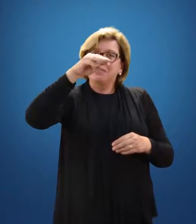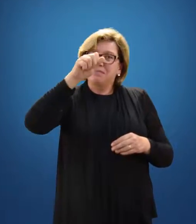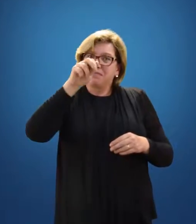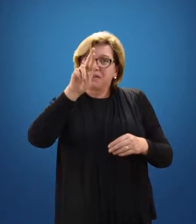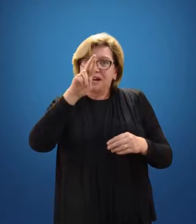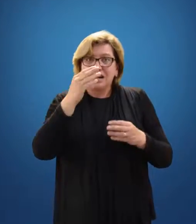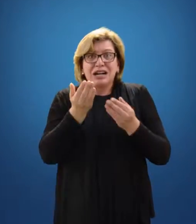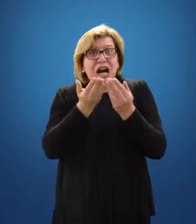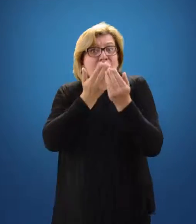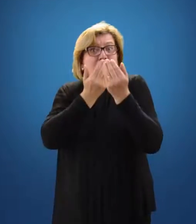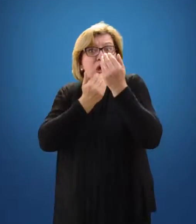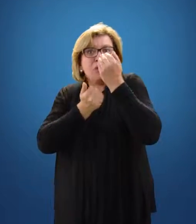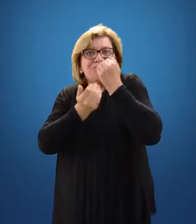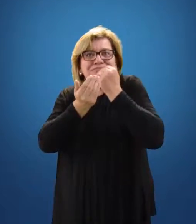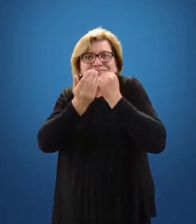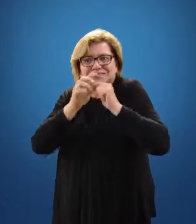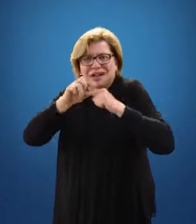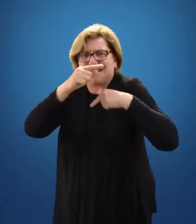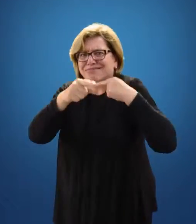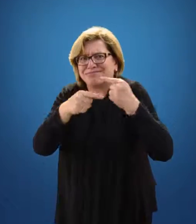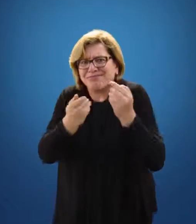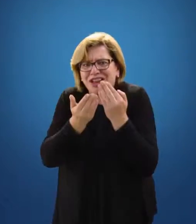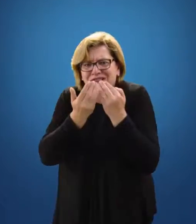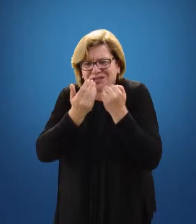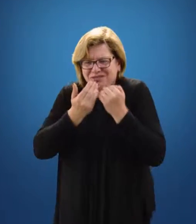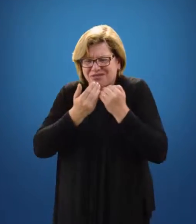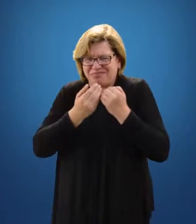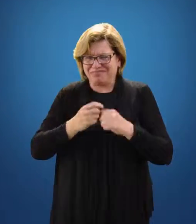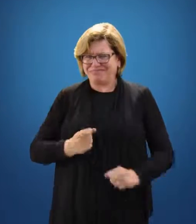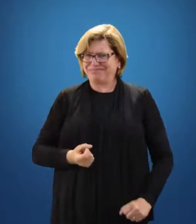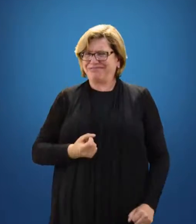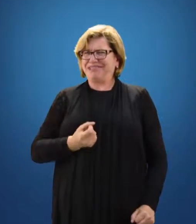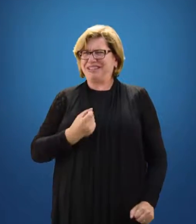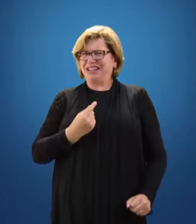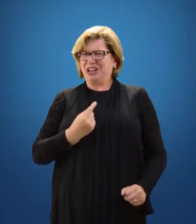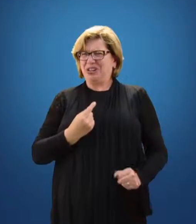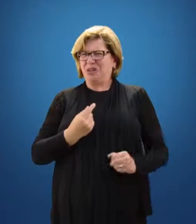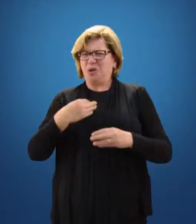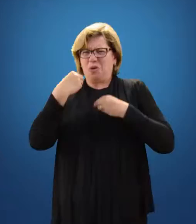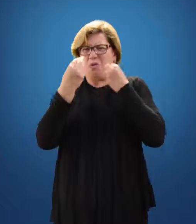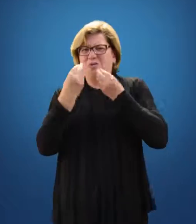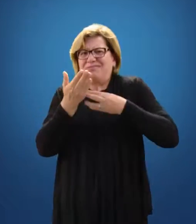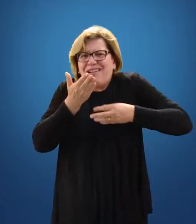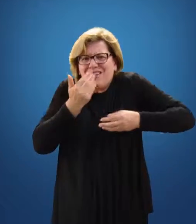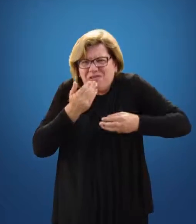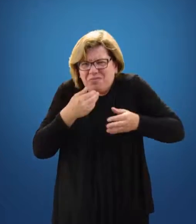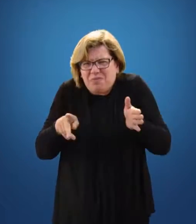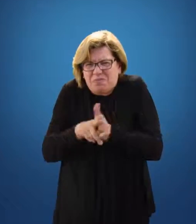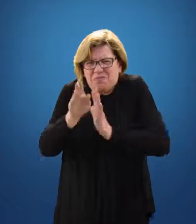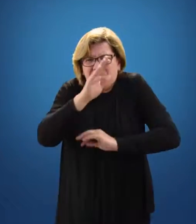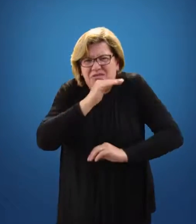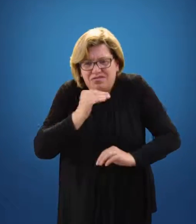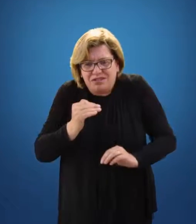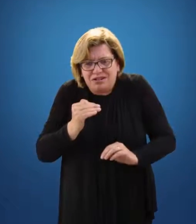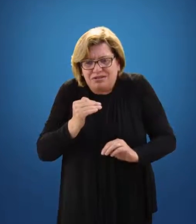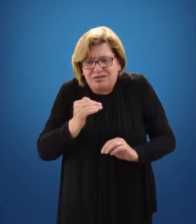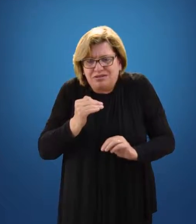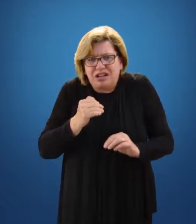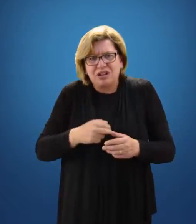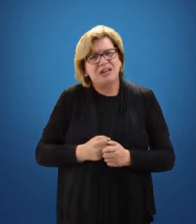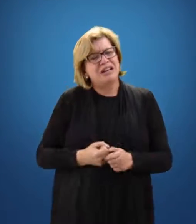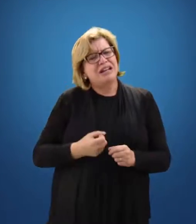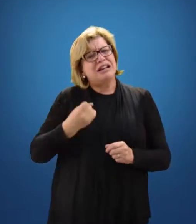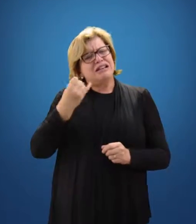tão estranha. Mas, quando nós morremos, o Yanomami pergunta